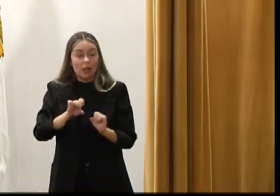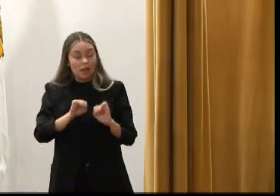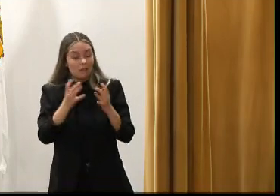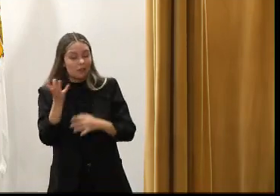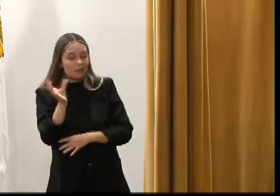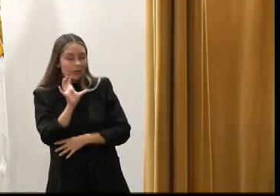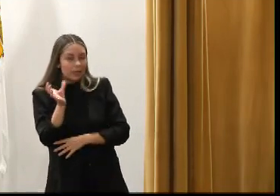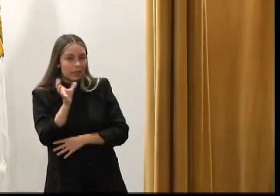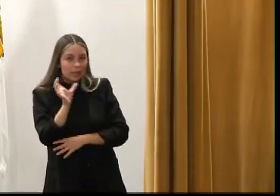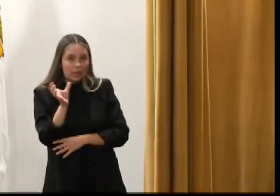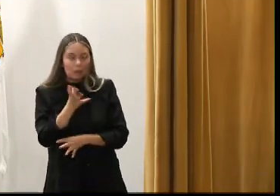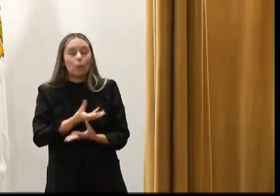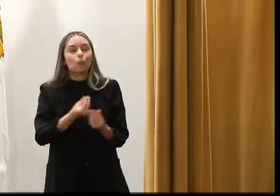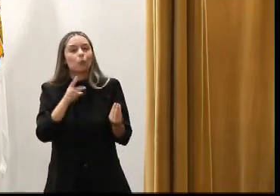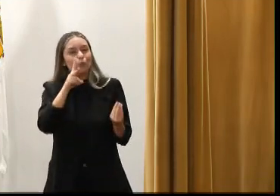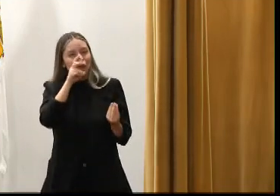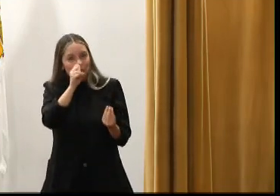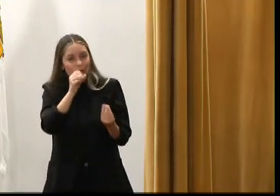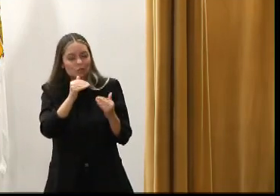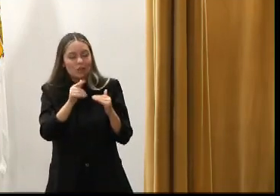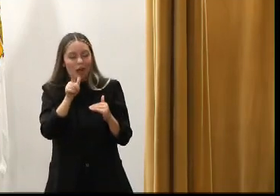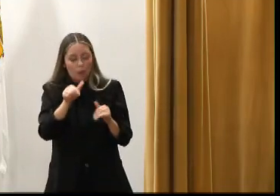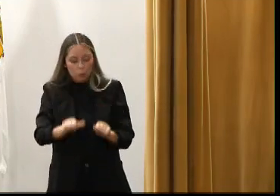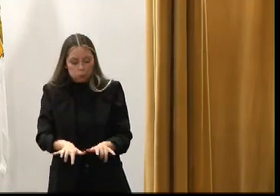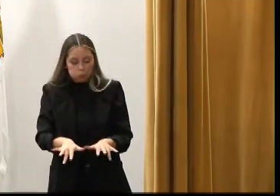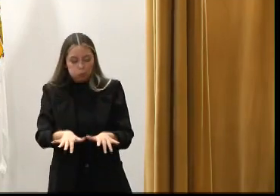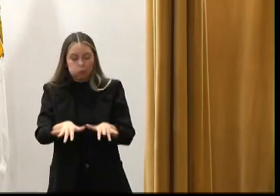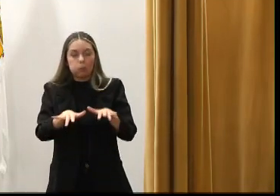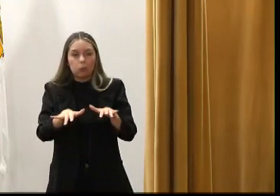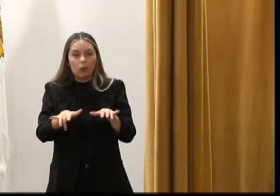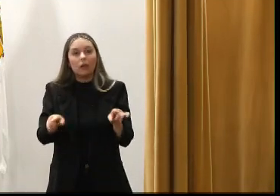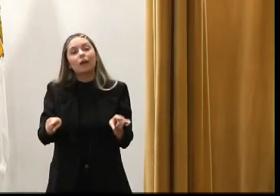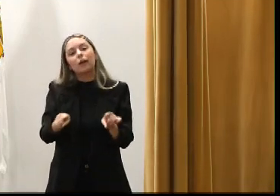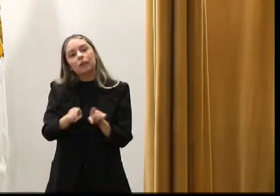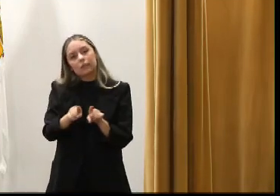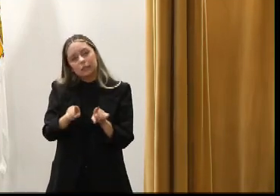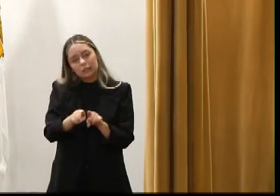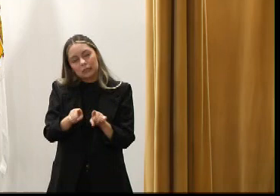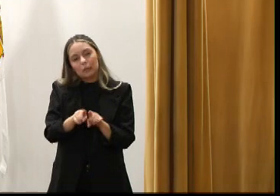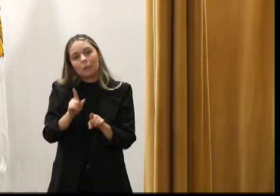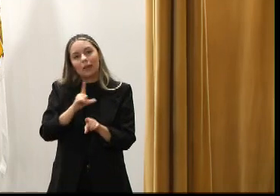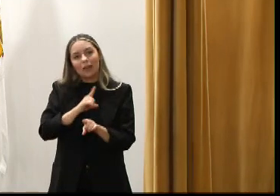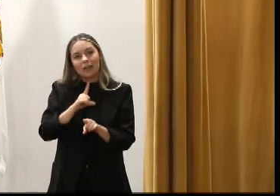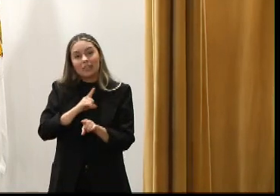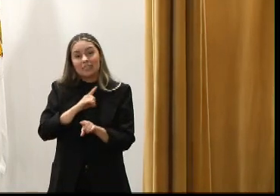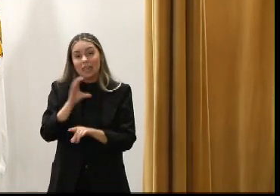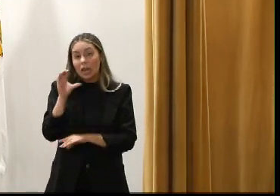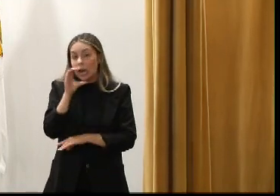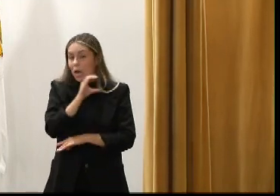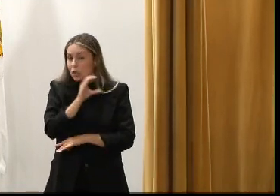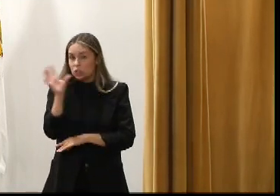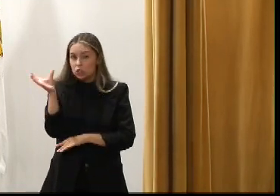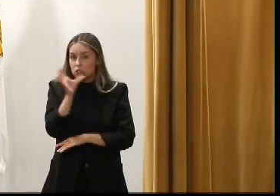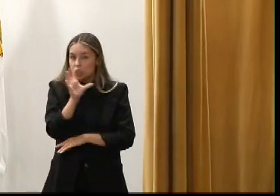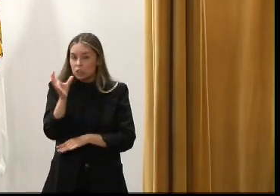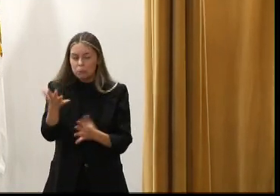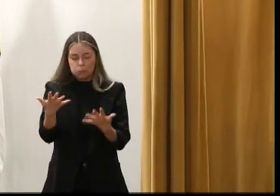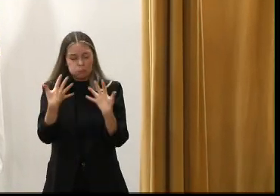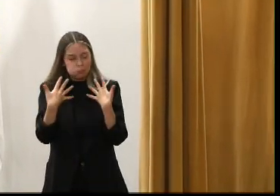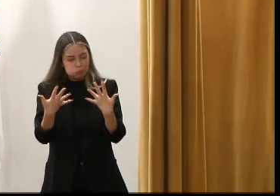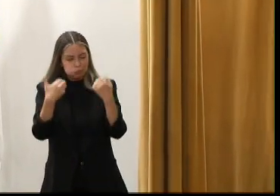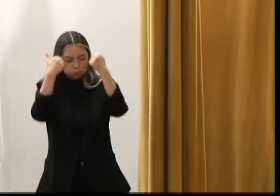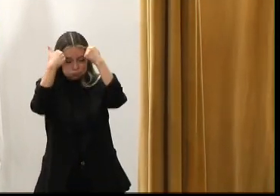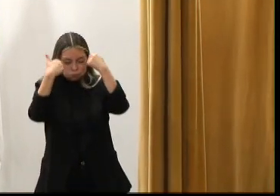climáticos extremos e elevação oceânica. Nós temos ainda as ondas de calor. Para mim, um dos pontos que